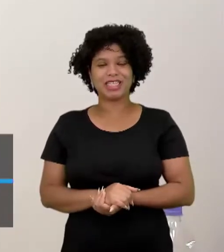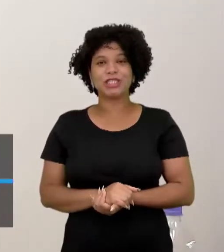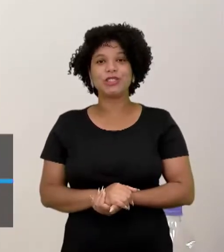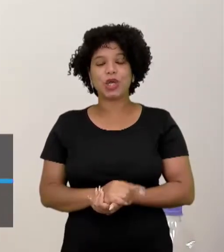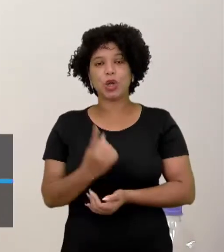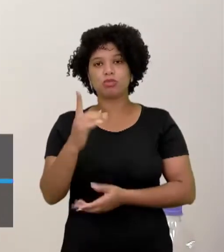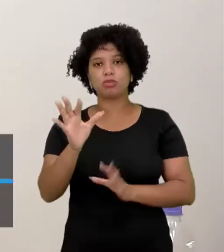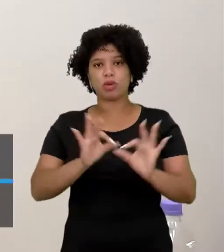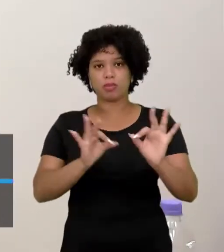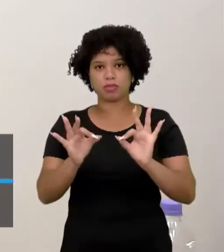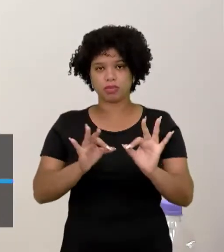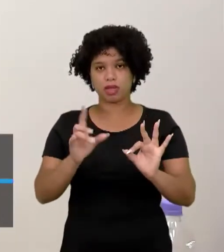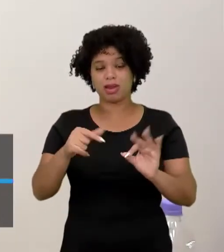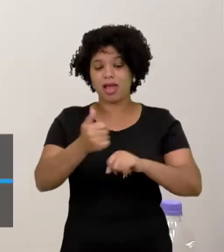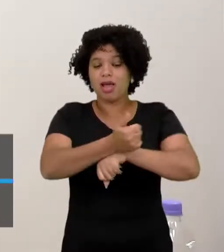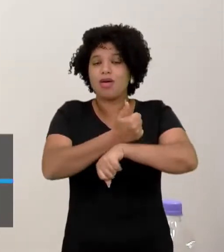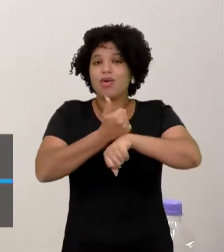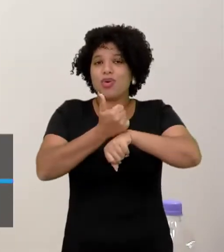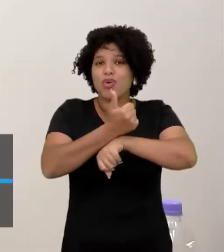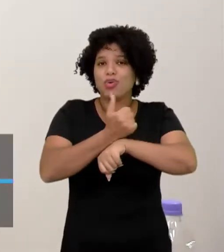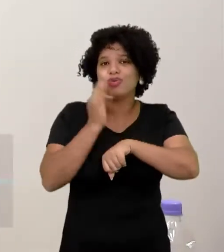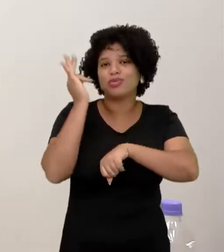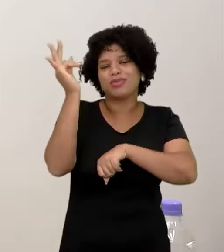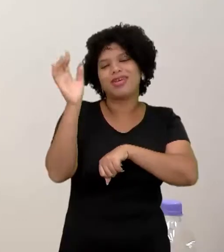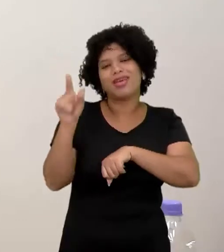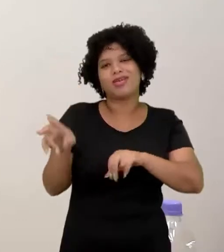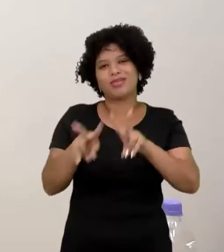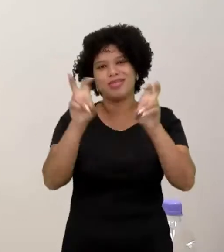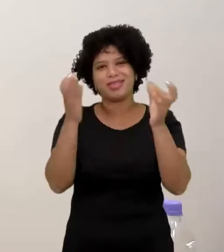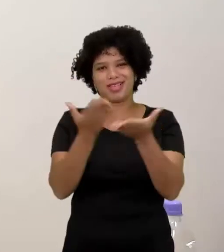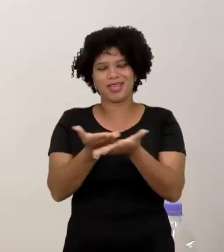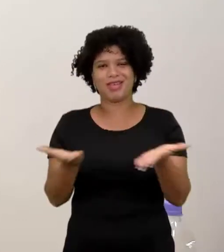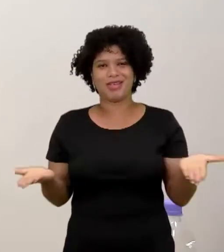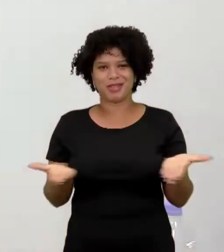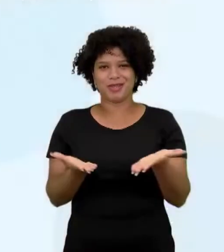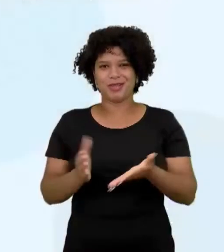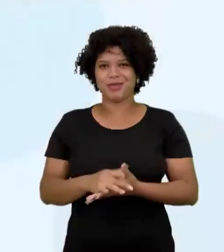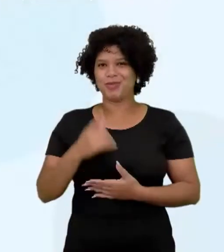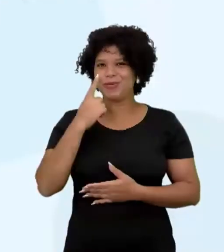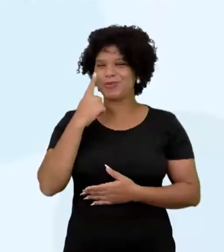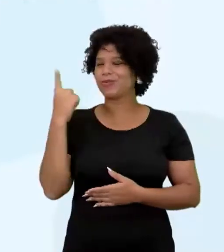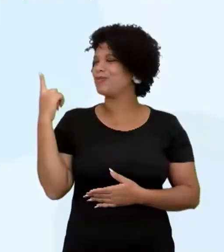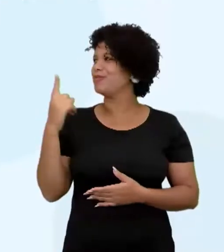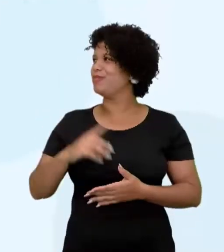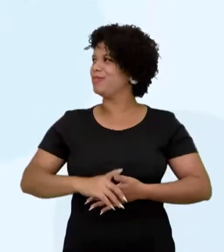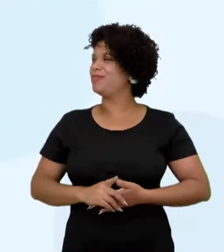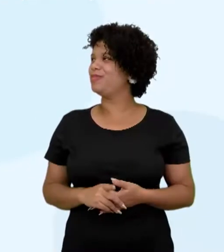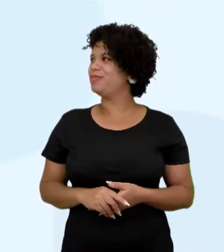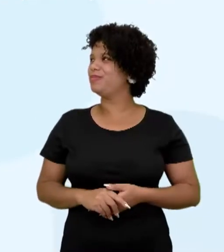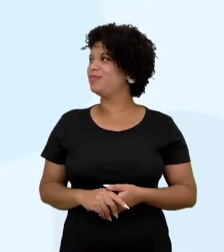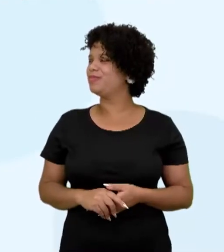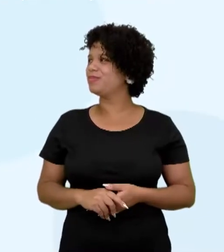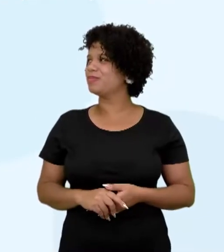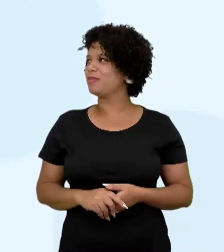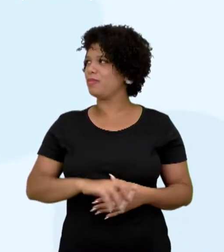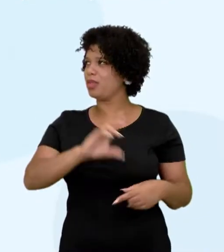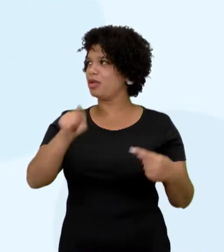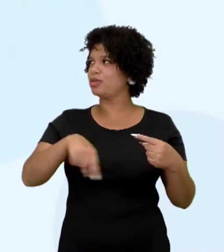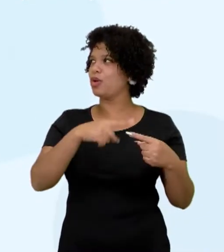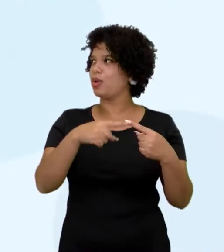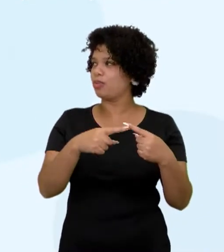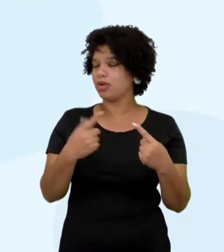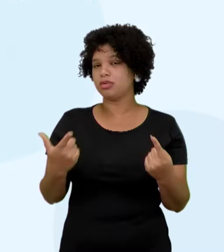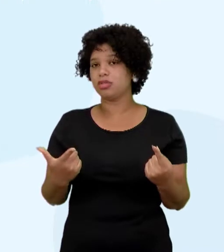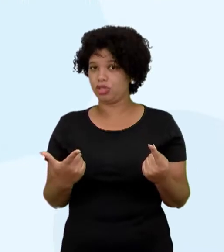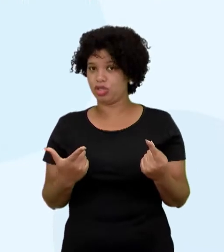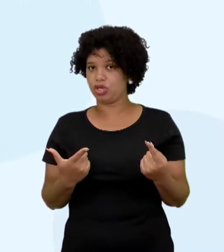dos projetos é o projeto profissional, que é o tema da nossa aula hoje. Está aí na tela também os objetivos, né,